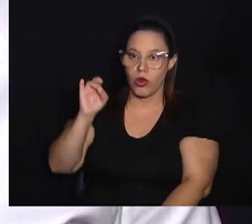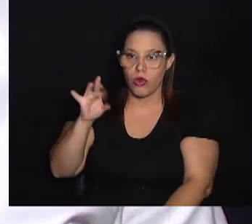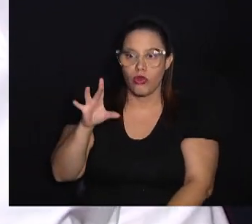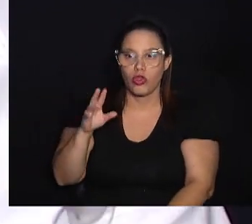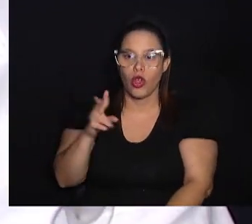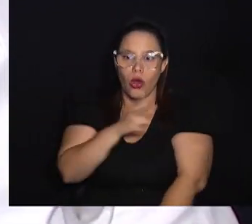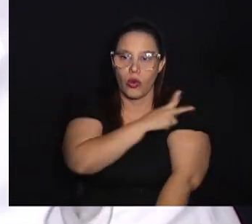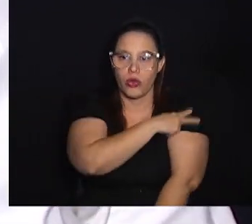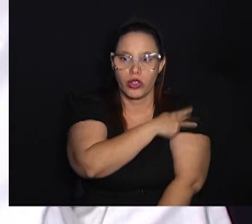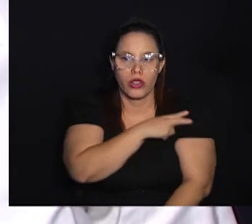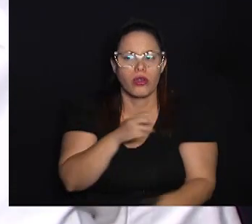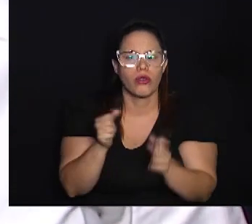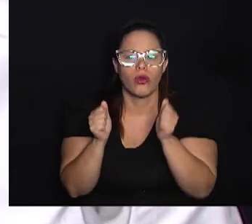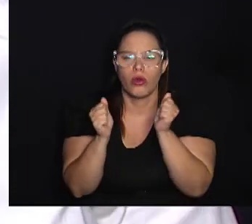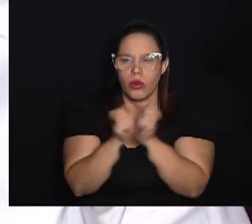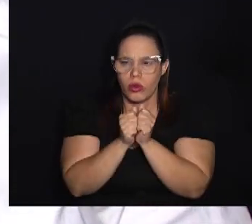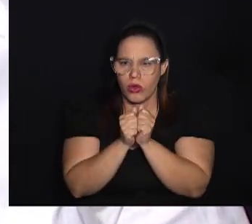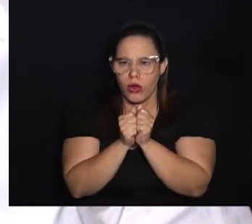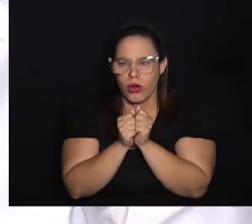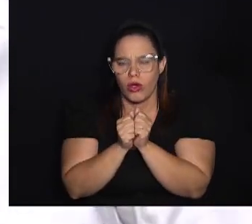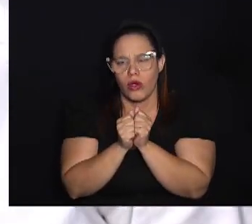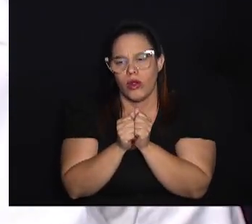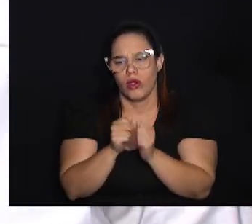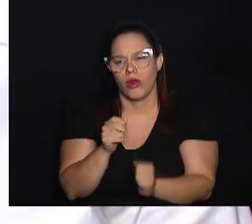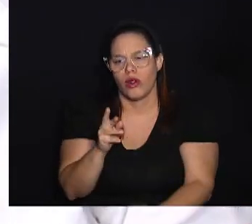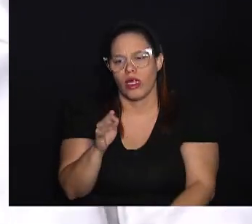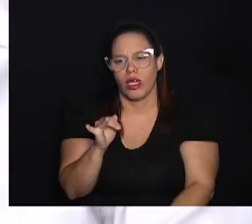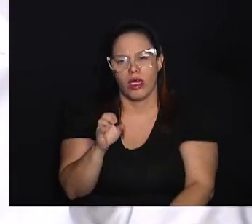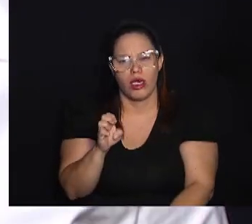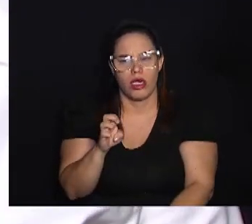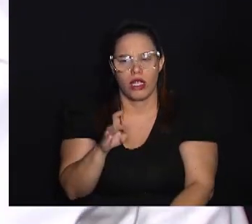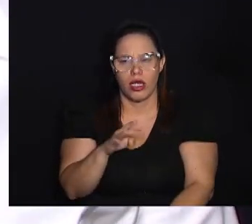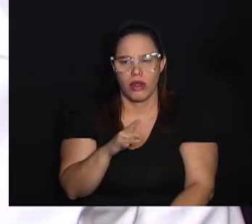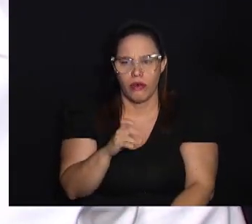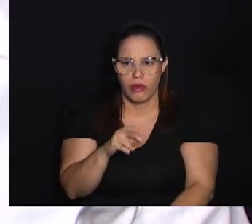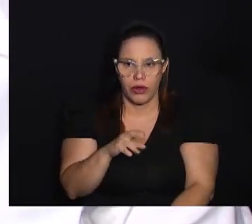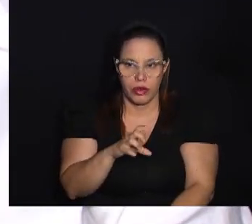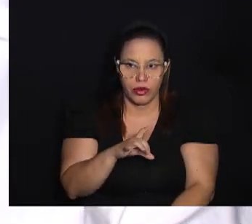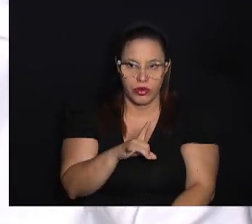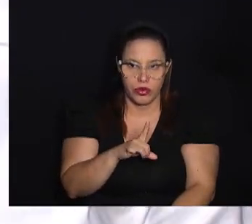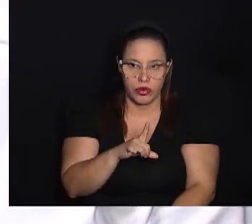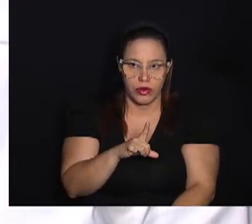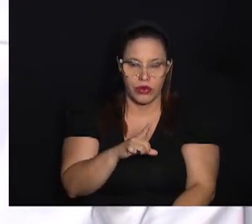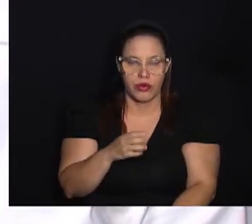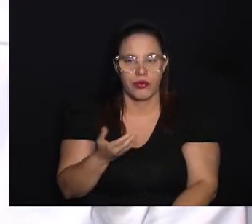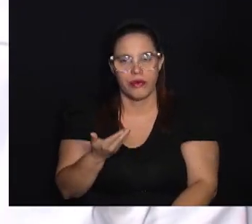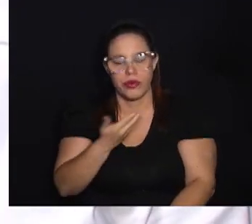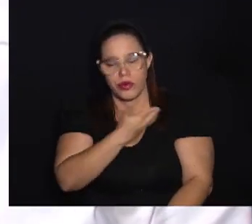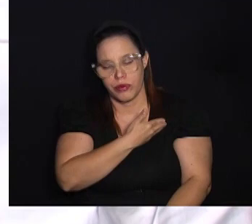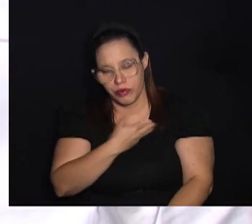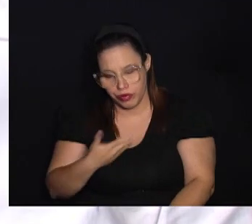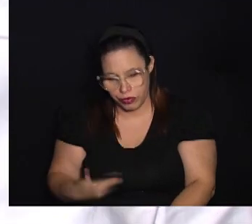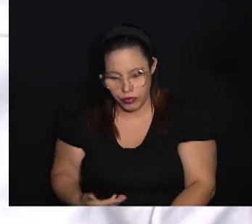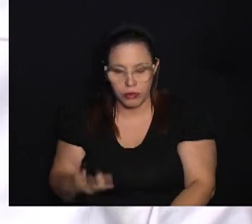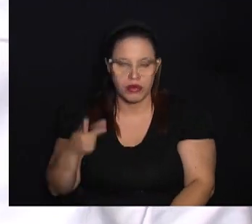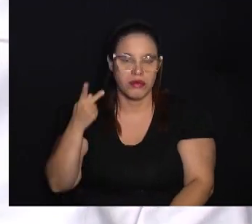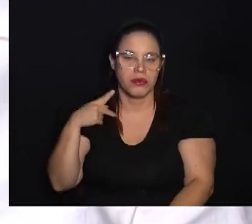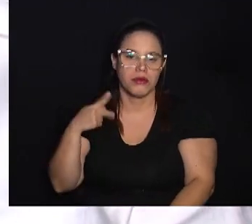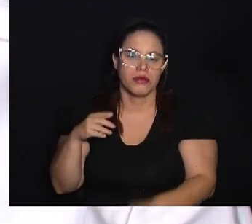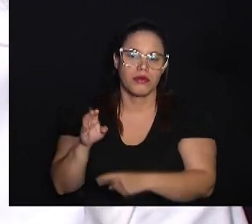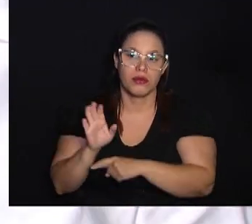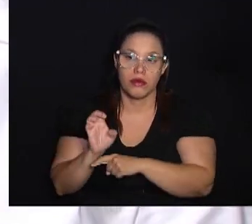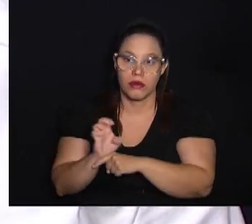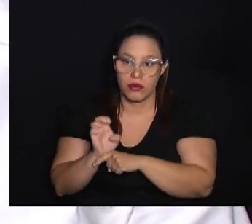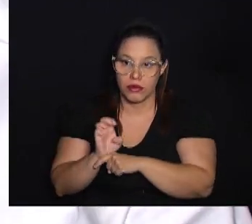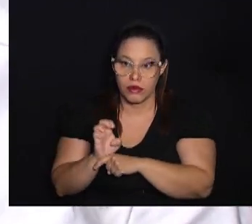gestores junto com a sociedade civil, com participação social, contando com o governo federal e os governos estaduais, a gente vai encontrar a